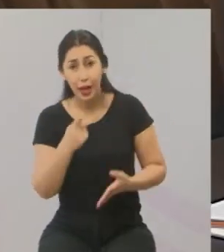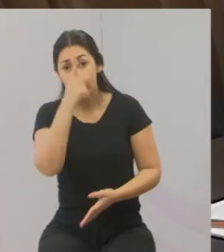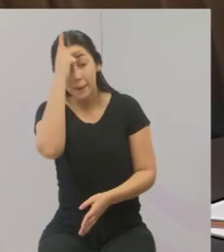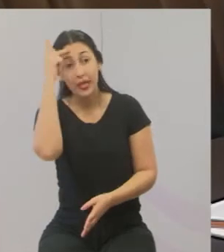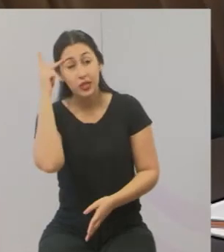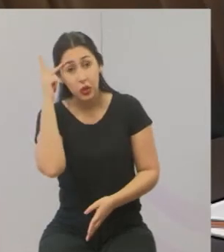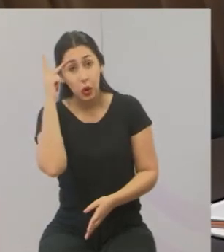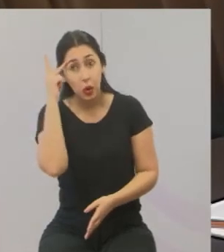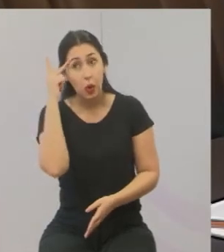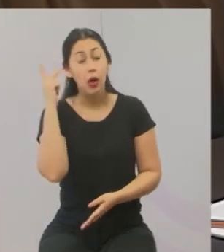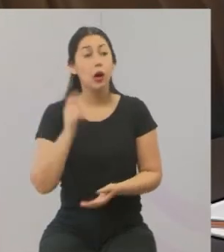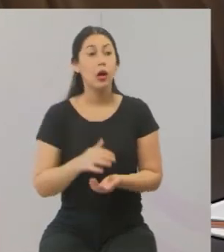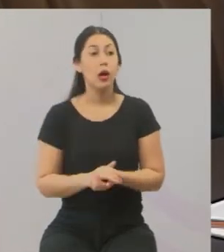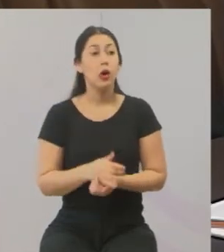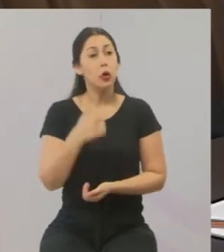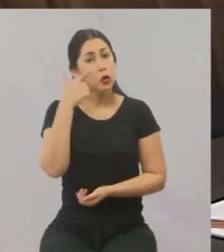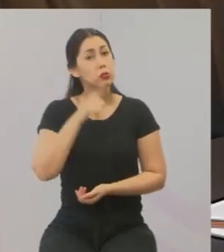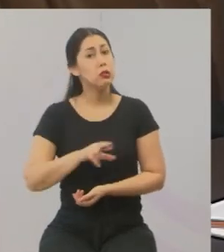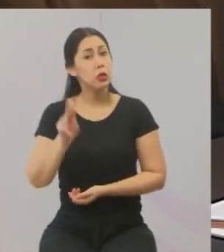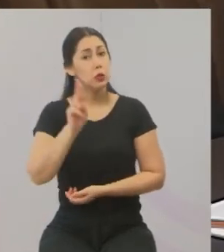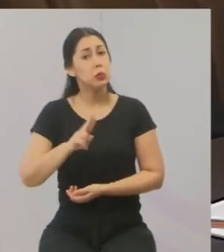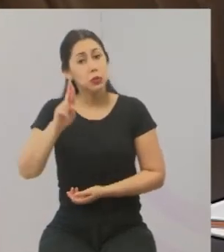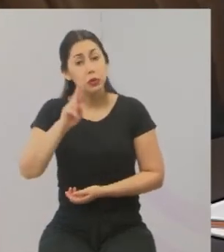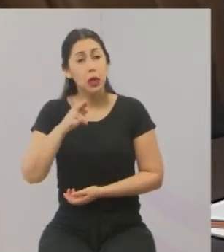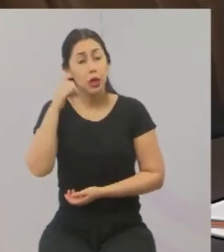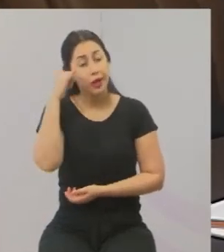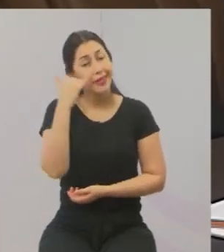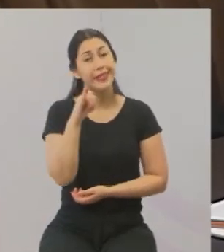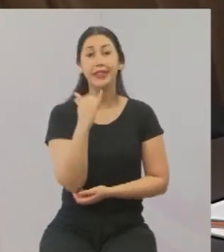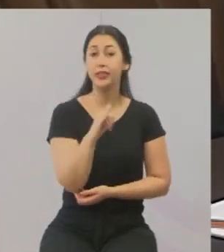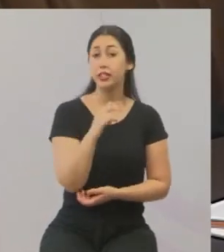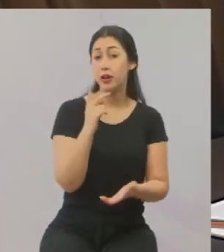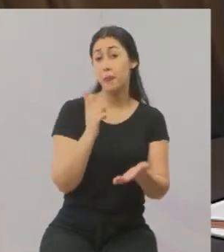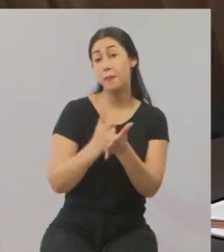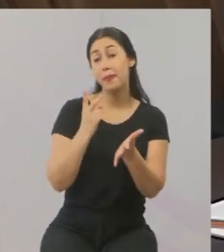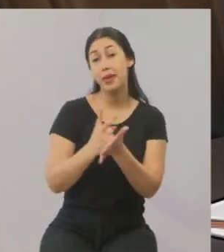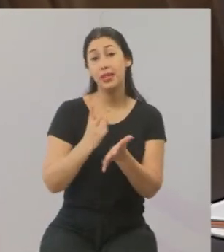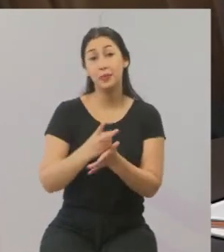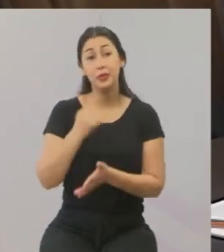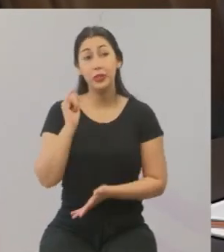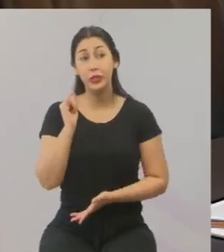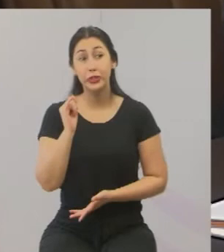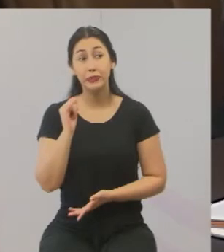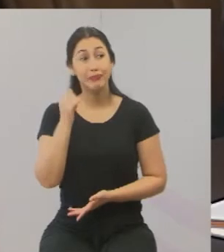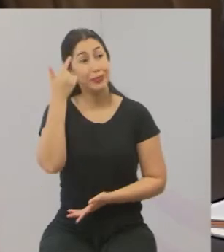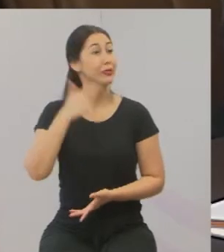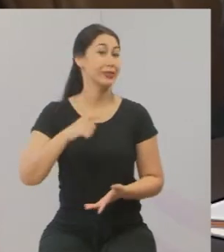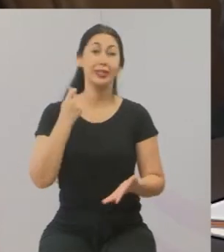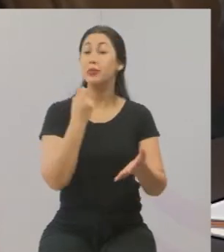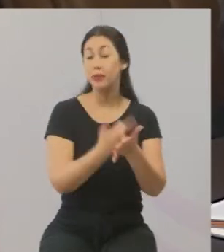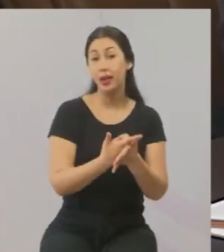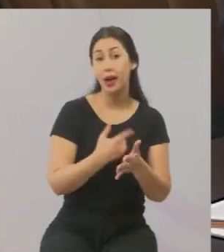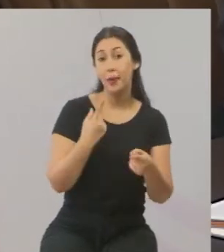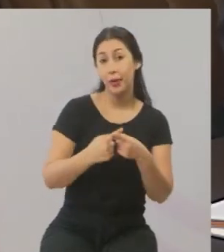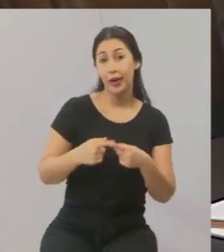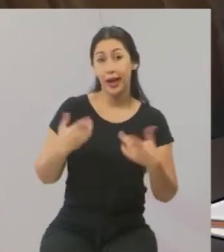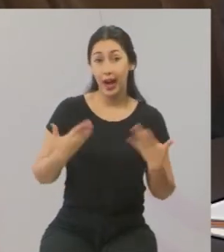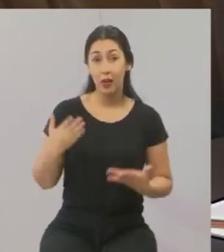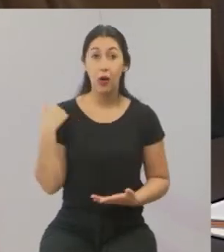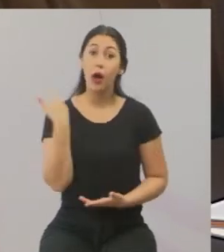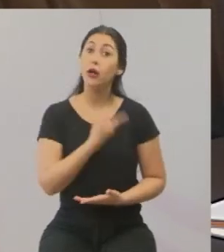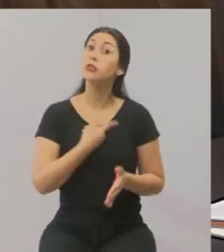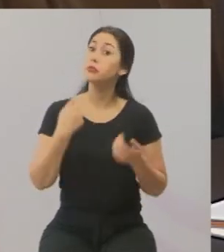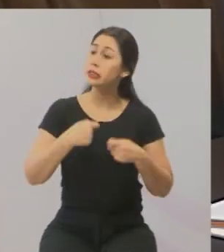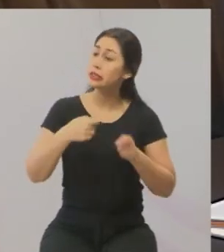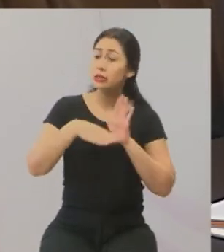para ficar bancando o pagamento da conta de energia nesse momento. Eu acho que é o momento dos que têm mais ajudar os que têm menos.